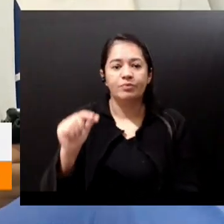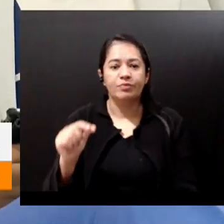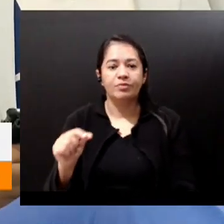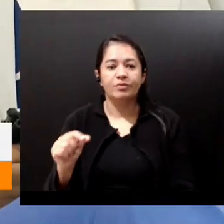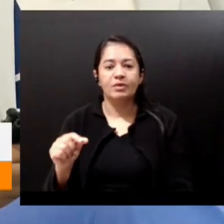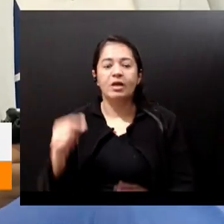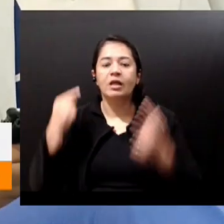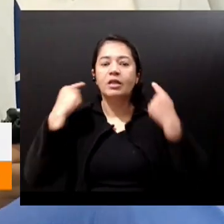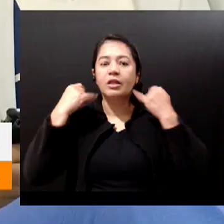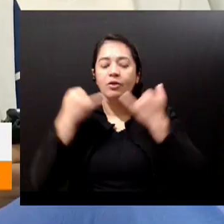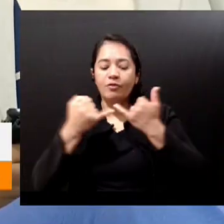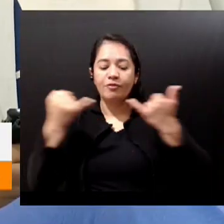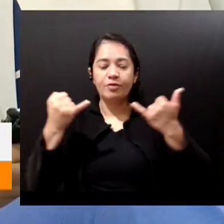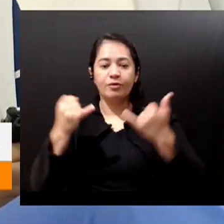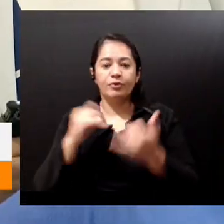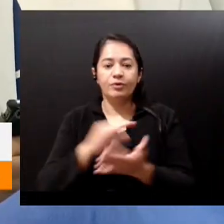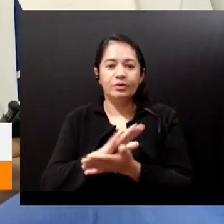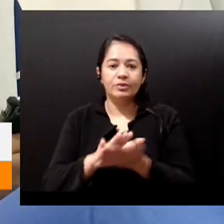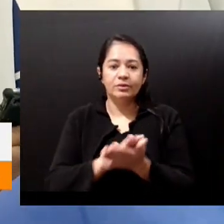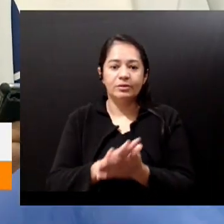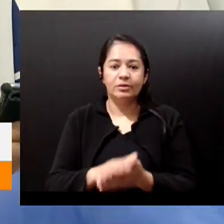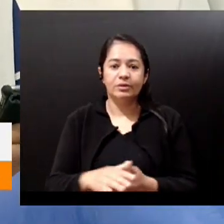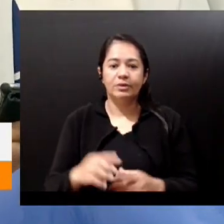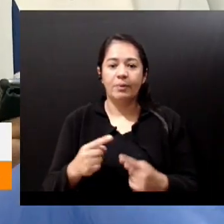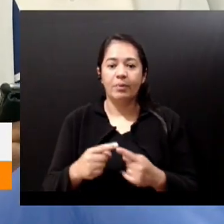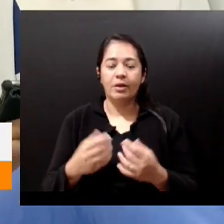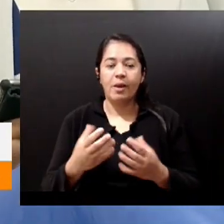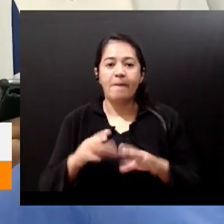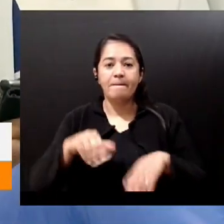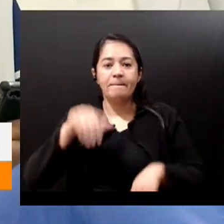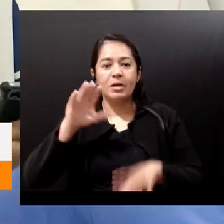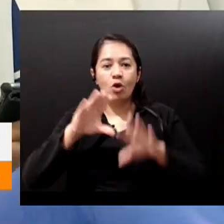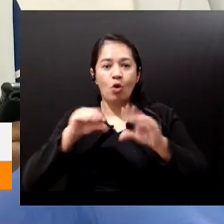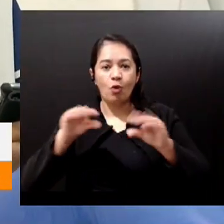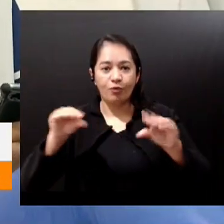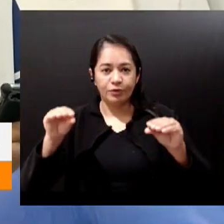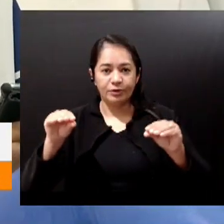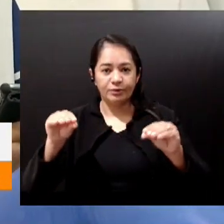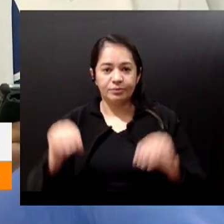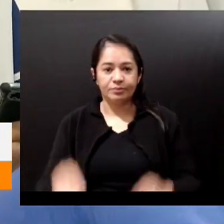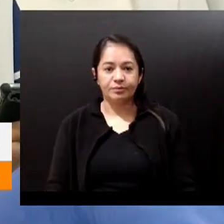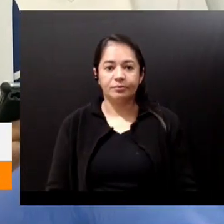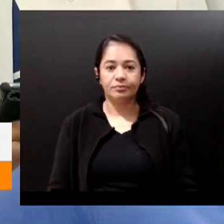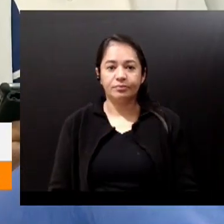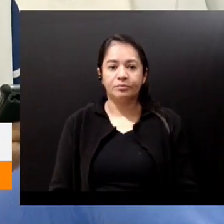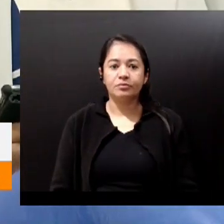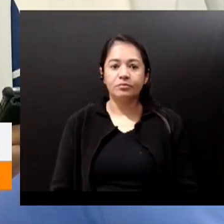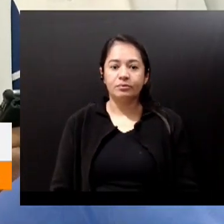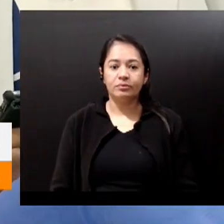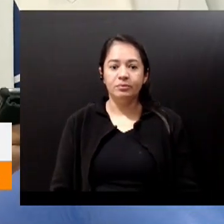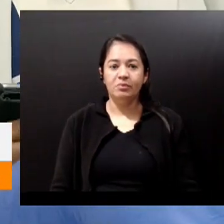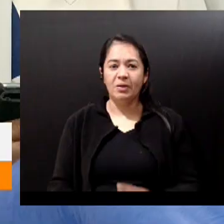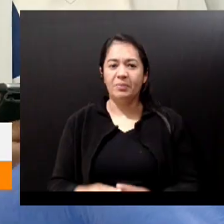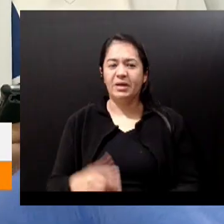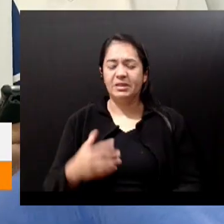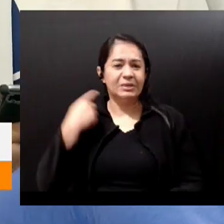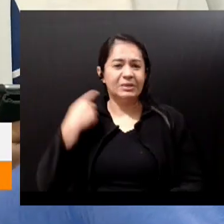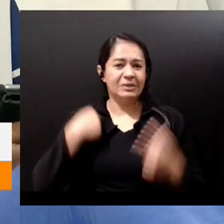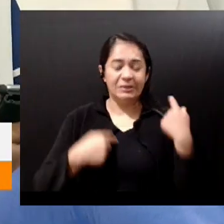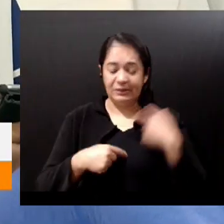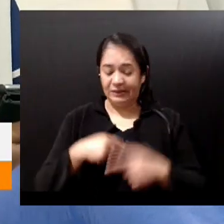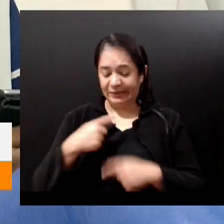mais confortável, porque, por exemplo, aqueles fios podem, né, enrolar e gerar uma grande confusão, uma